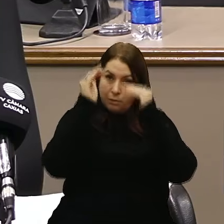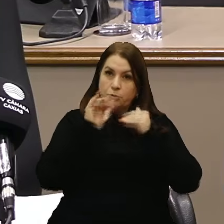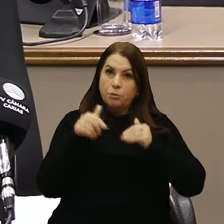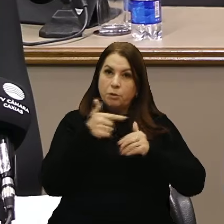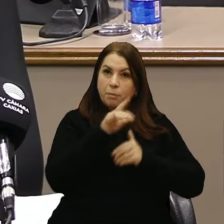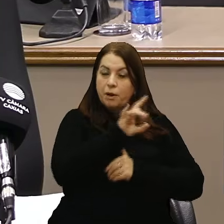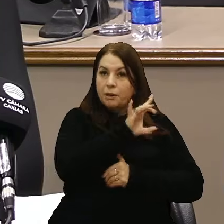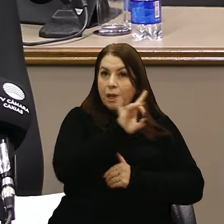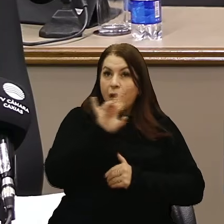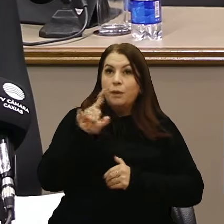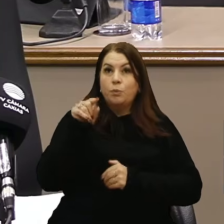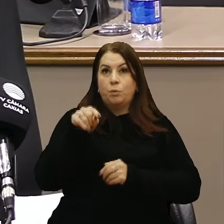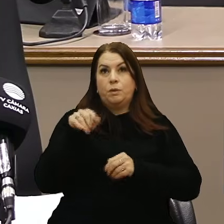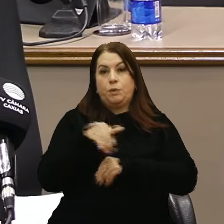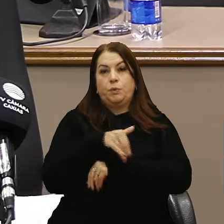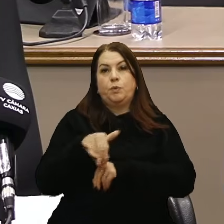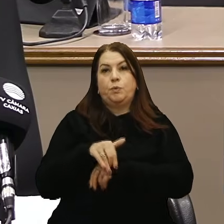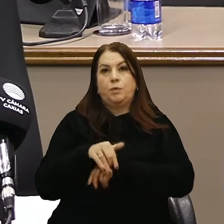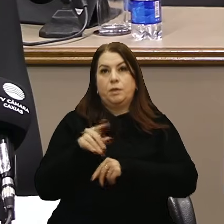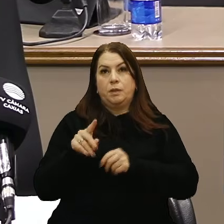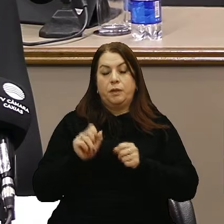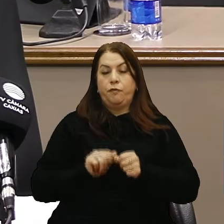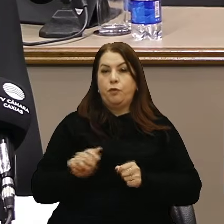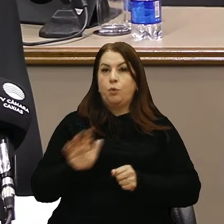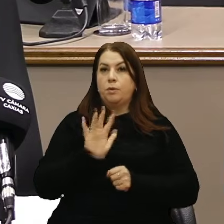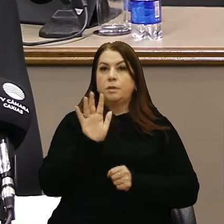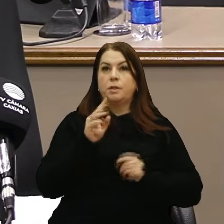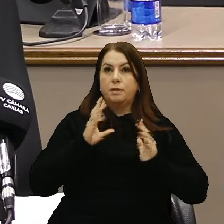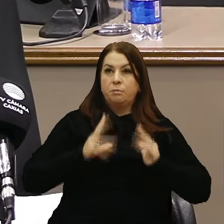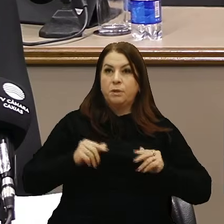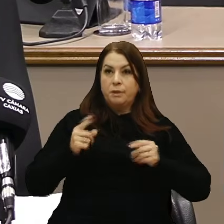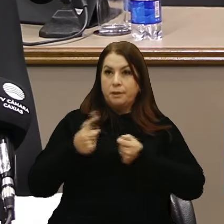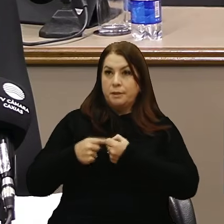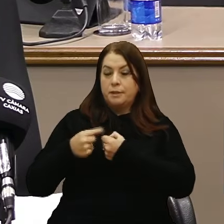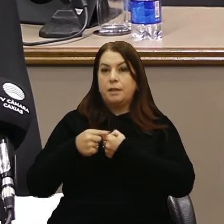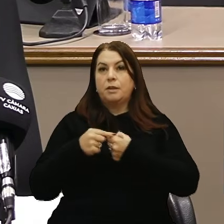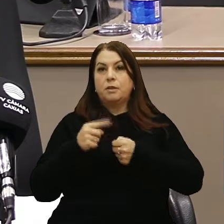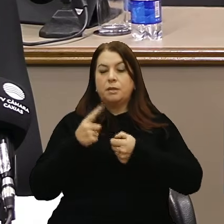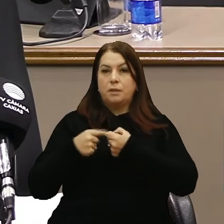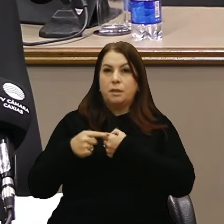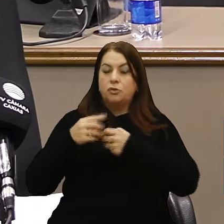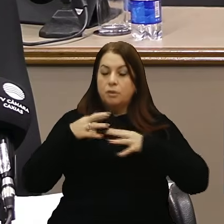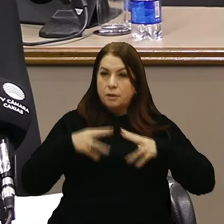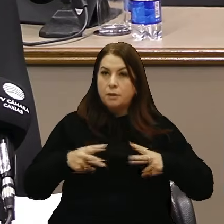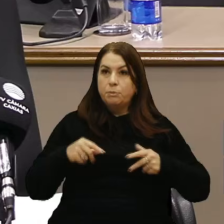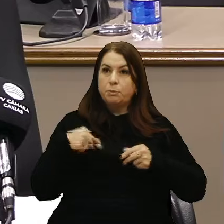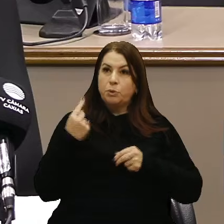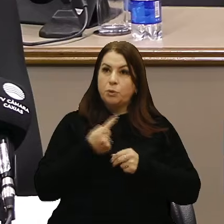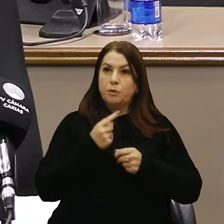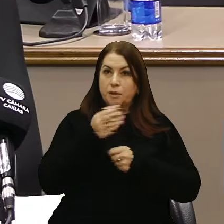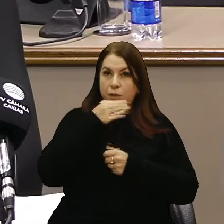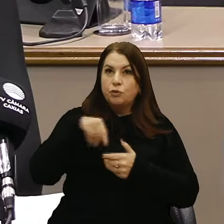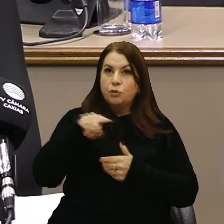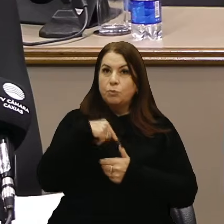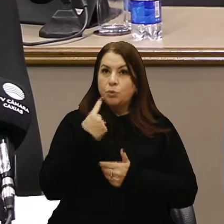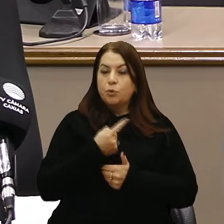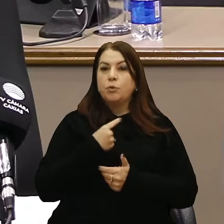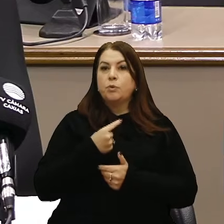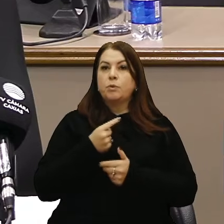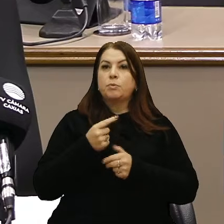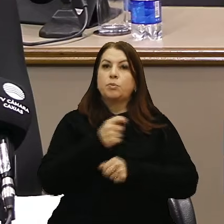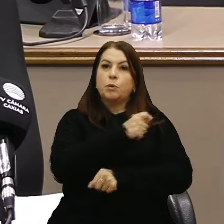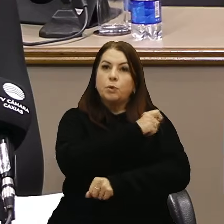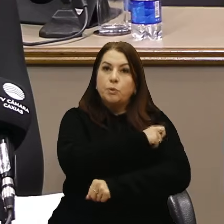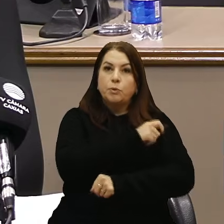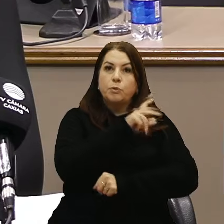de cada um que está na rua, valorizando e limpando a nossa cidade, mantendo a cidade limpa para a nossa Caxias do Sul, para nós, para os estudantes,